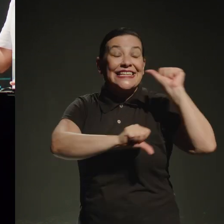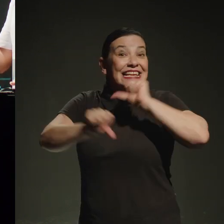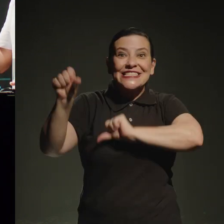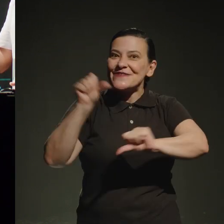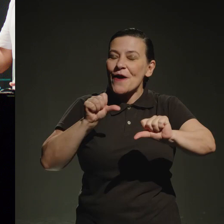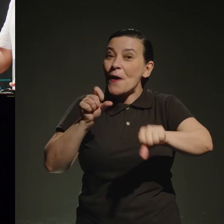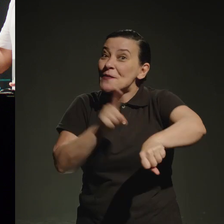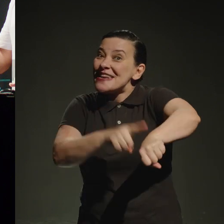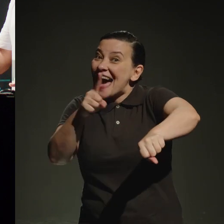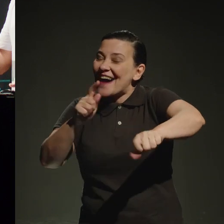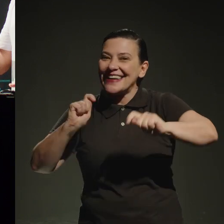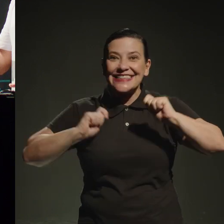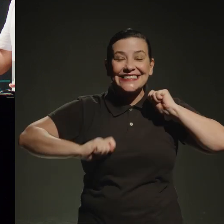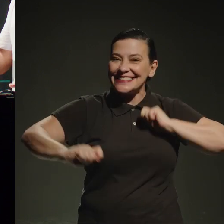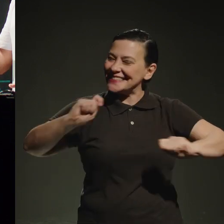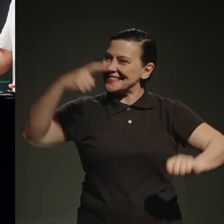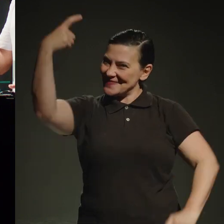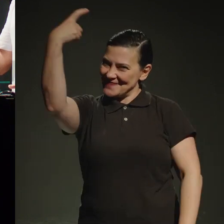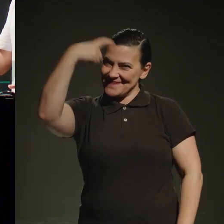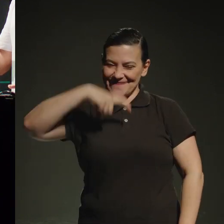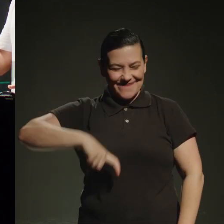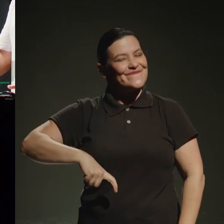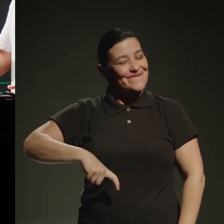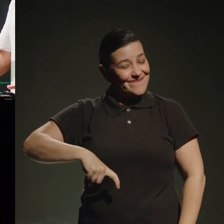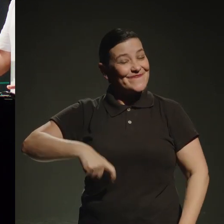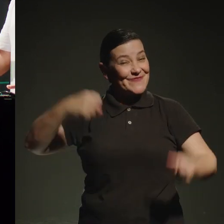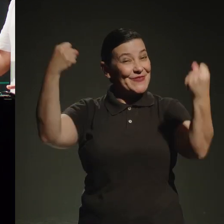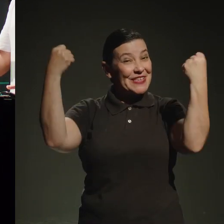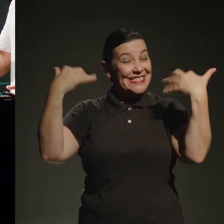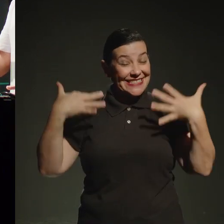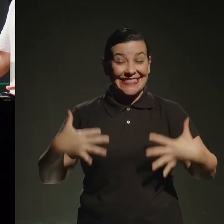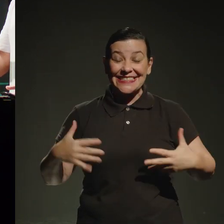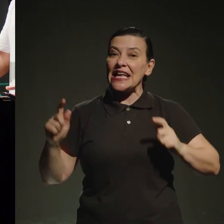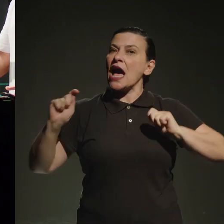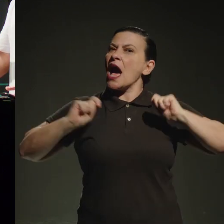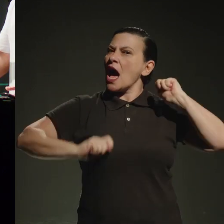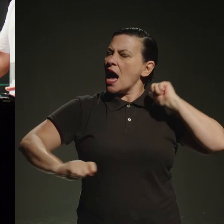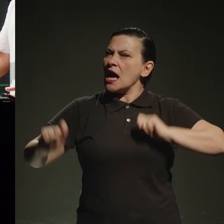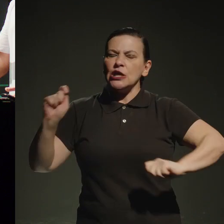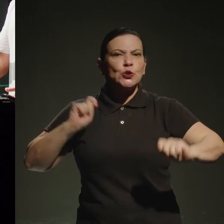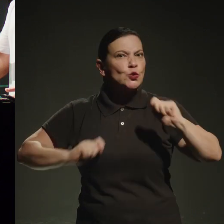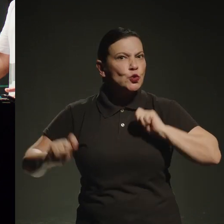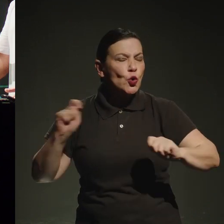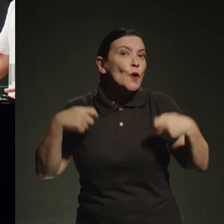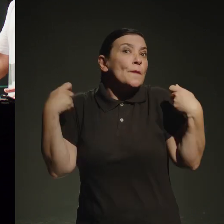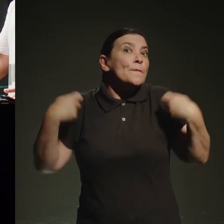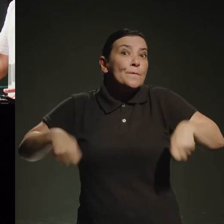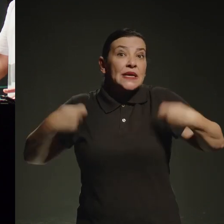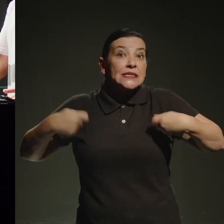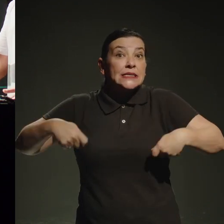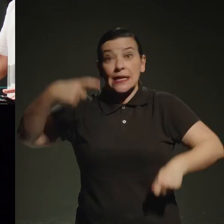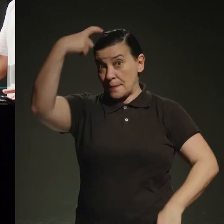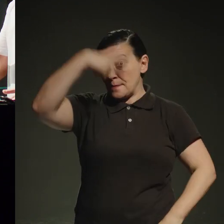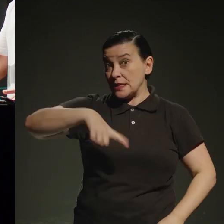então, aqui e agora, será que eu não sou um ator? Sim, porque eu ainda não tenho